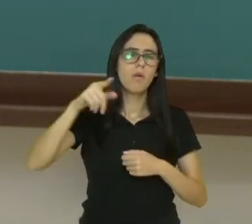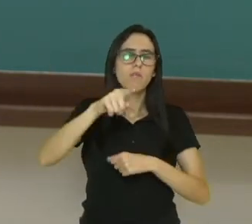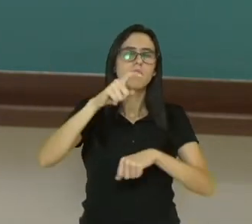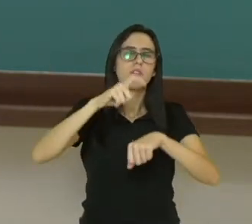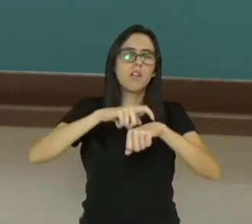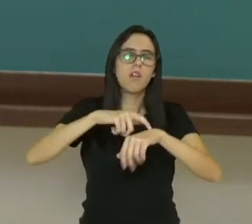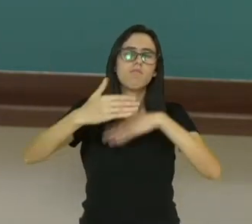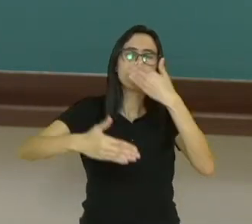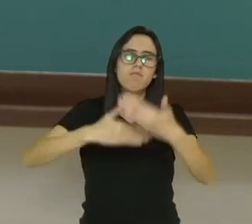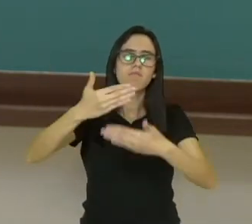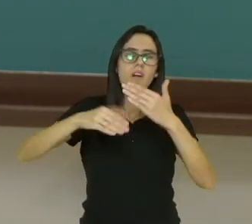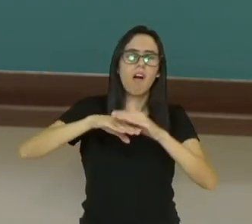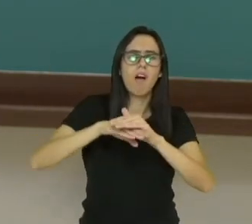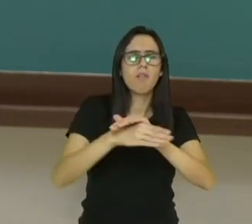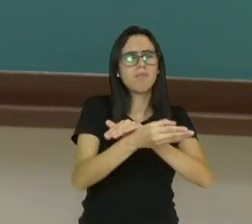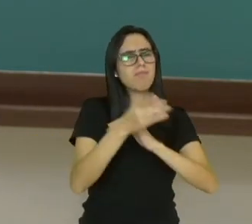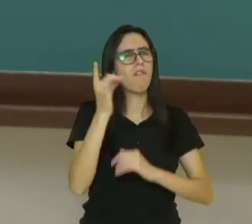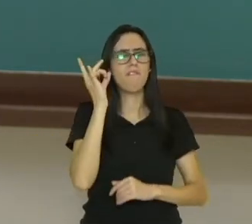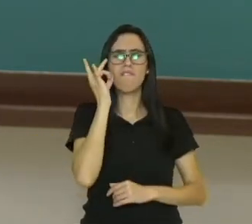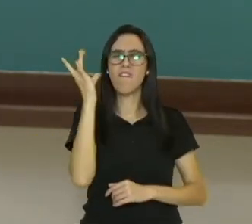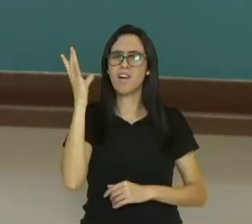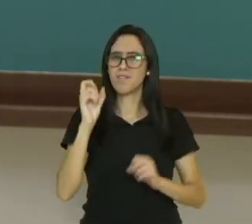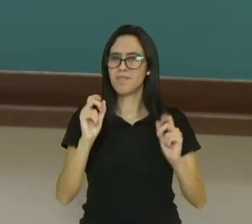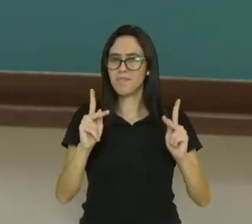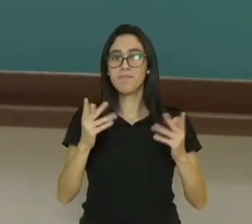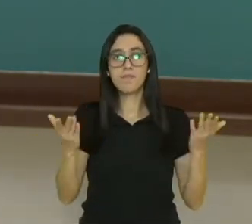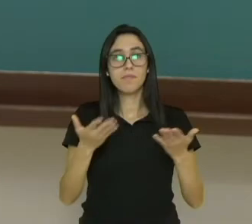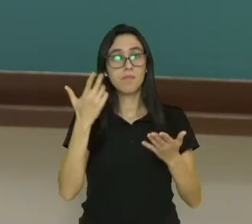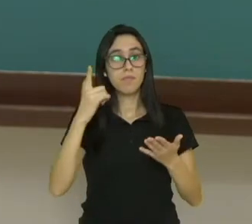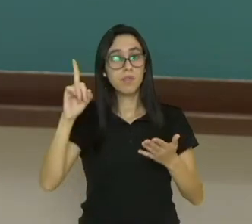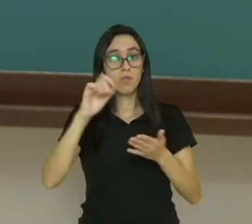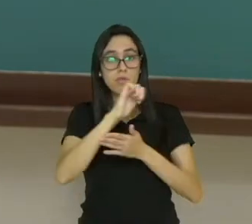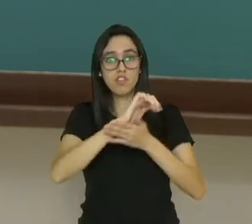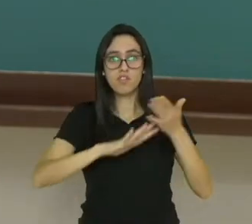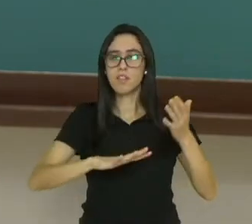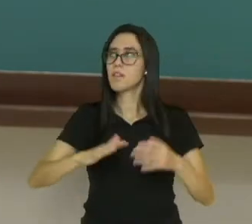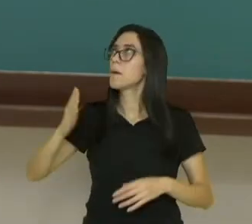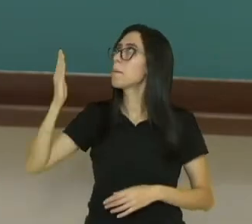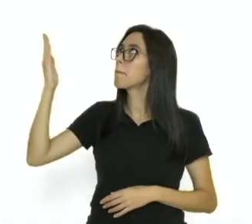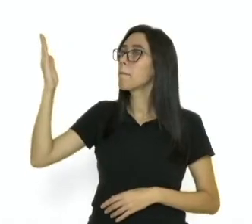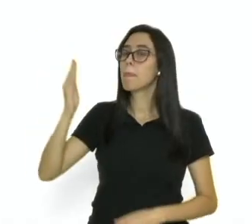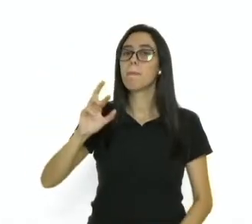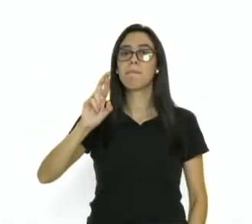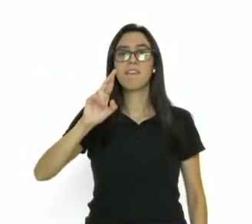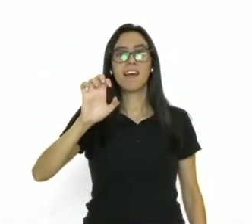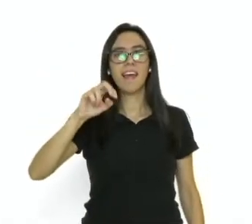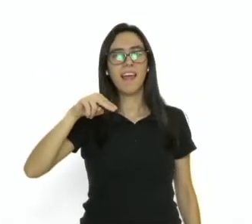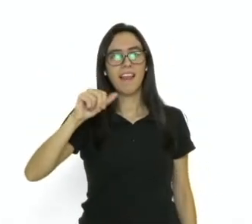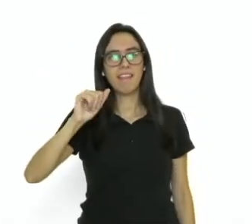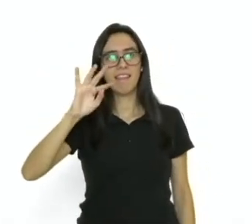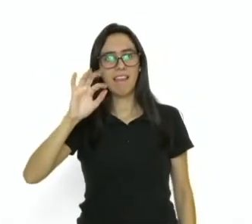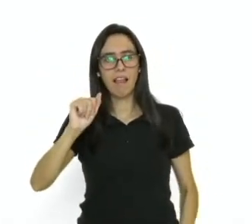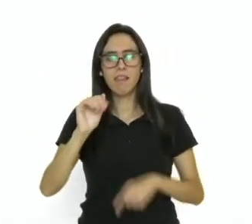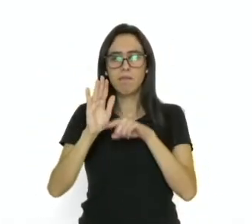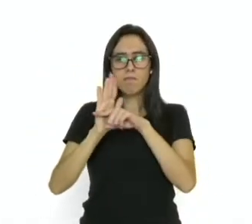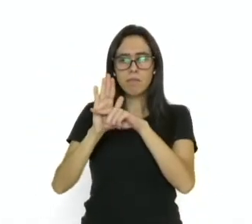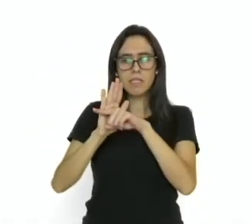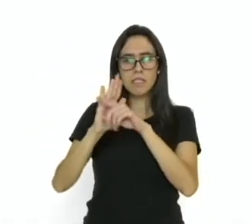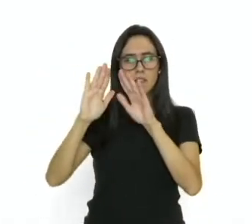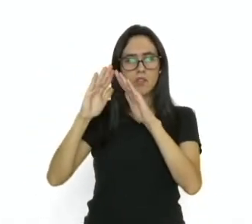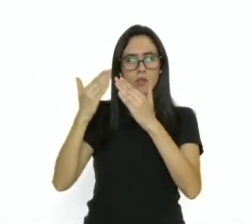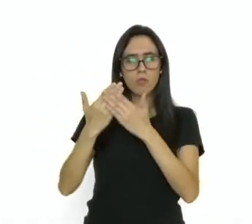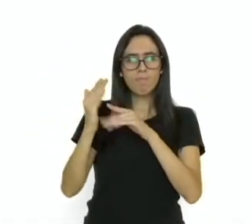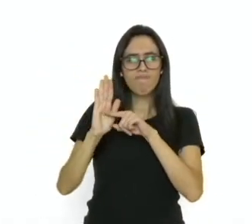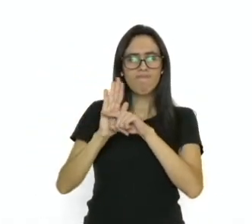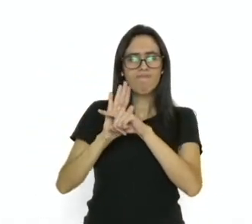gente vai resolvendo isso de olho fechado. Vamos para mais um praticando. Renata fez uma pesquisa em sua escola sobre o grau